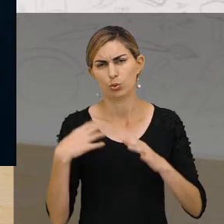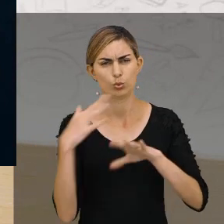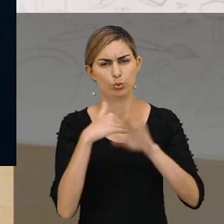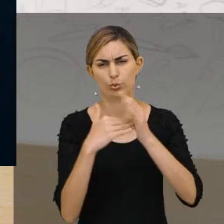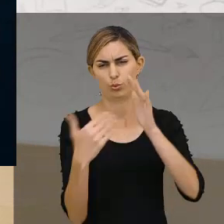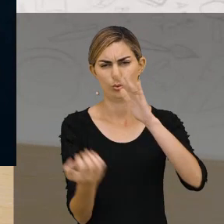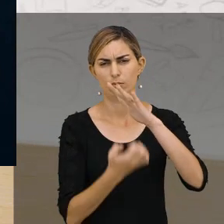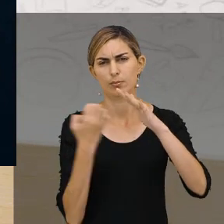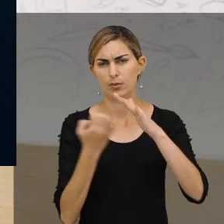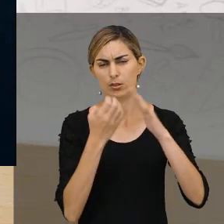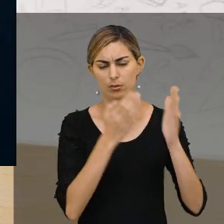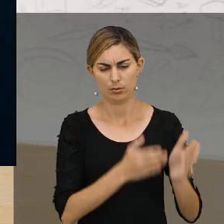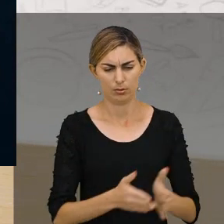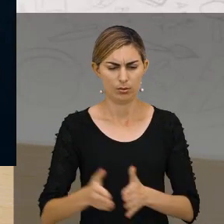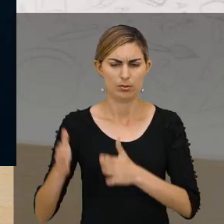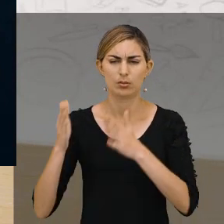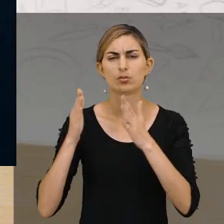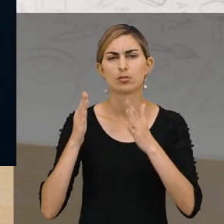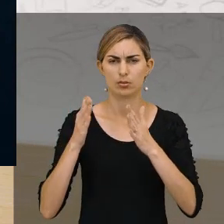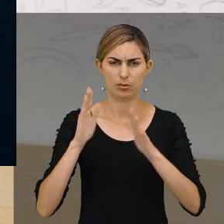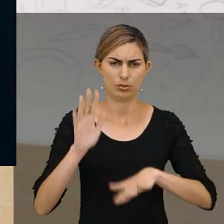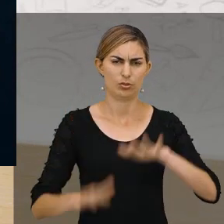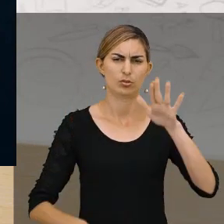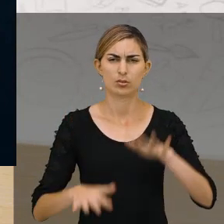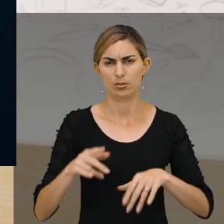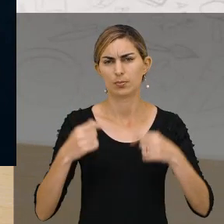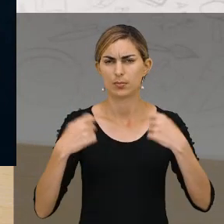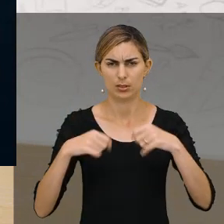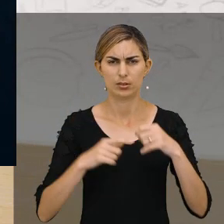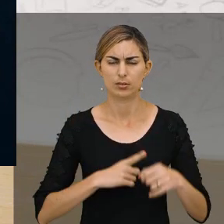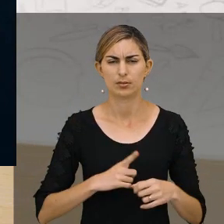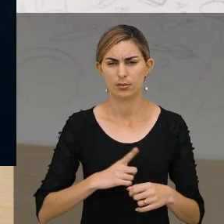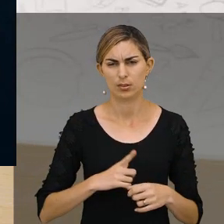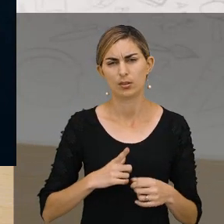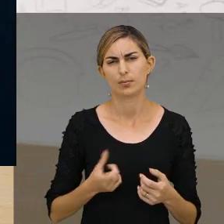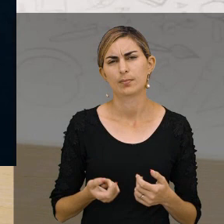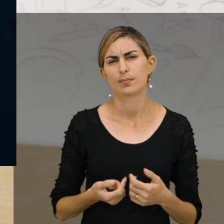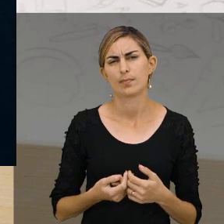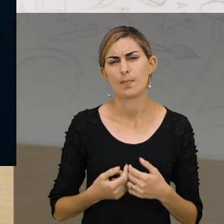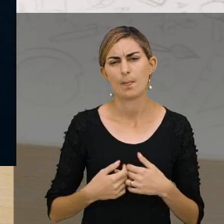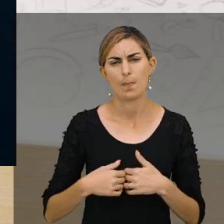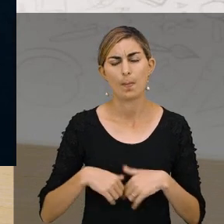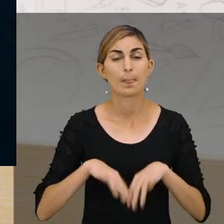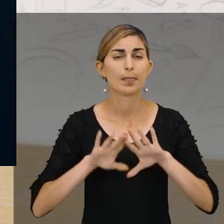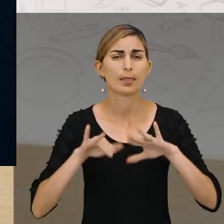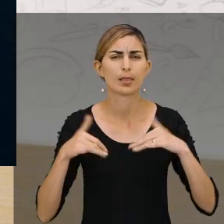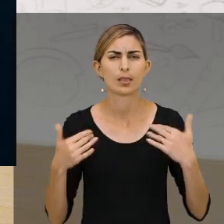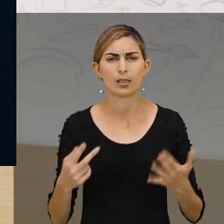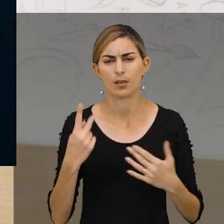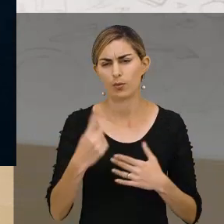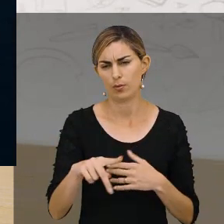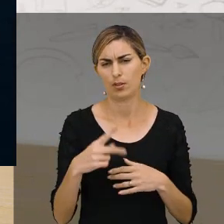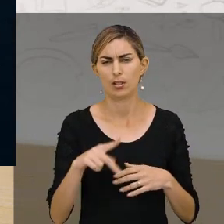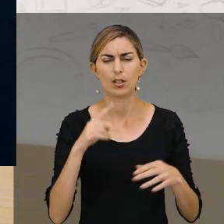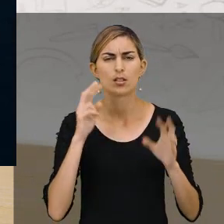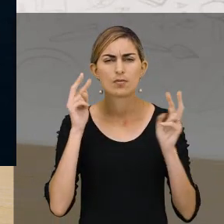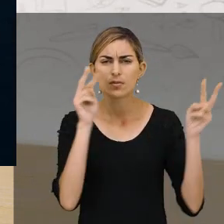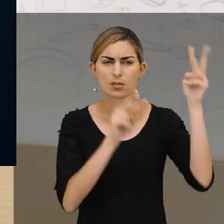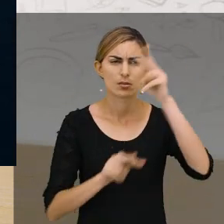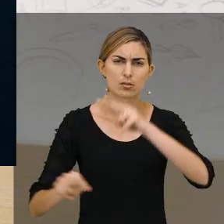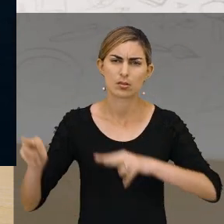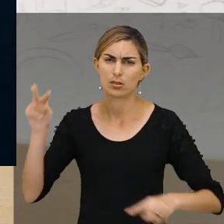uma empresa ou organização geralmente deve ter, né, possuir. Então, ele reflete